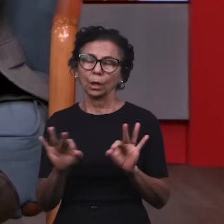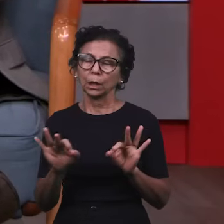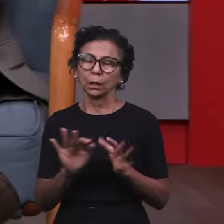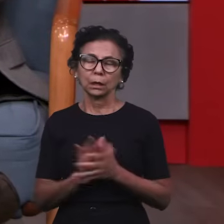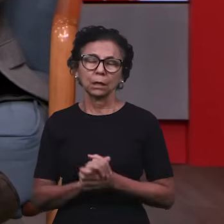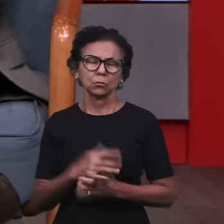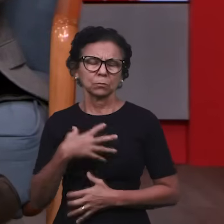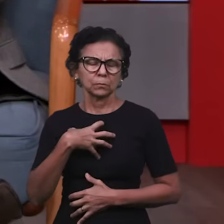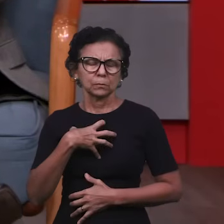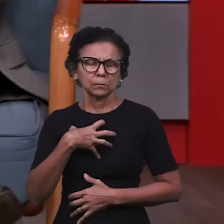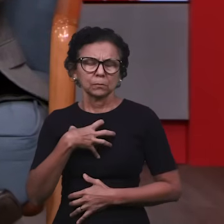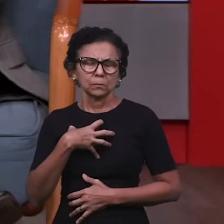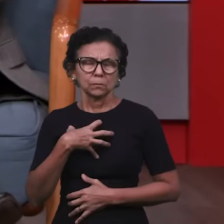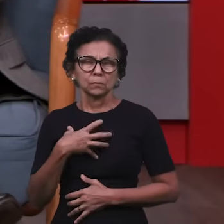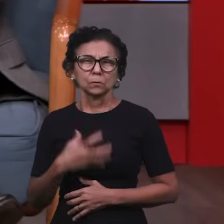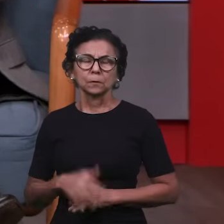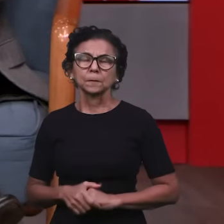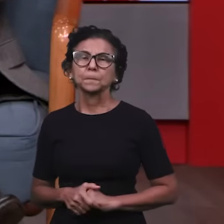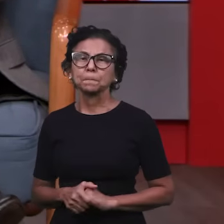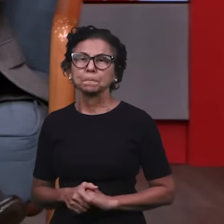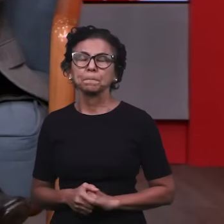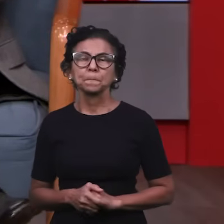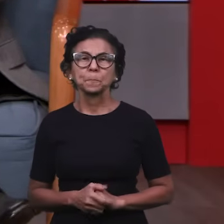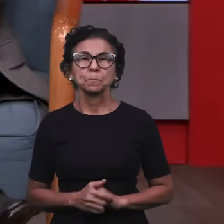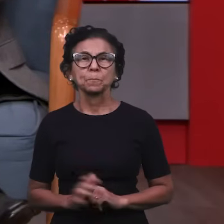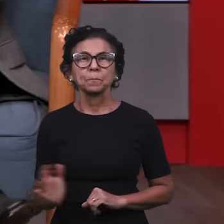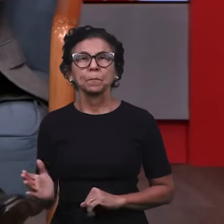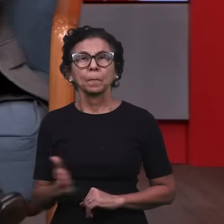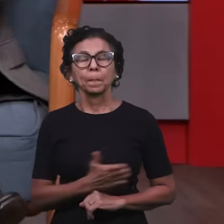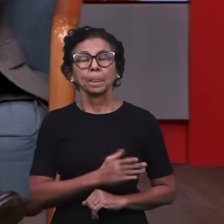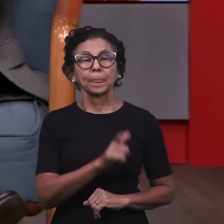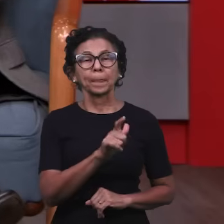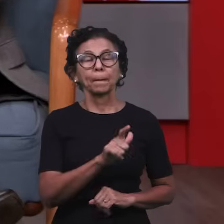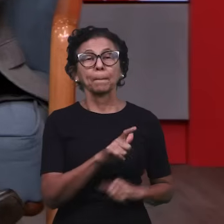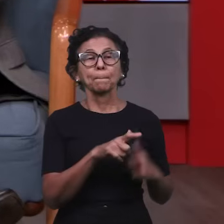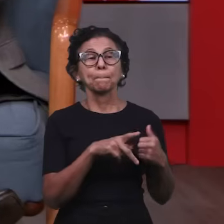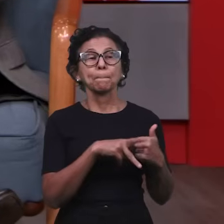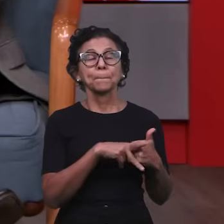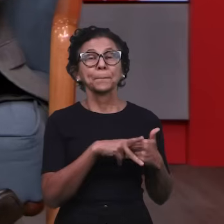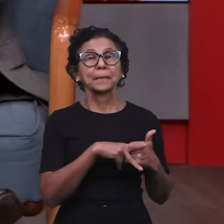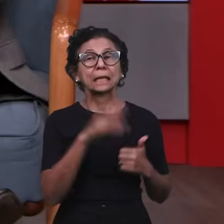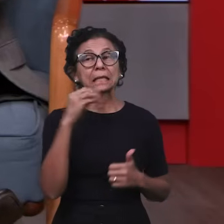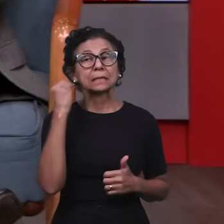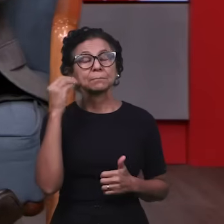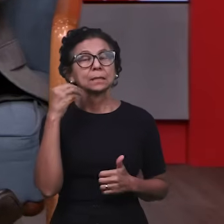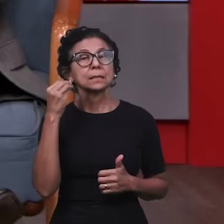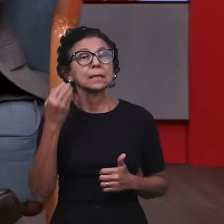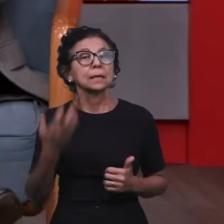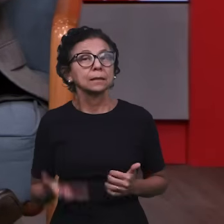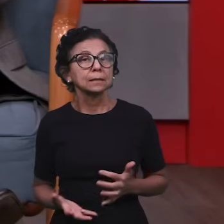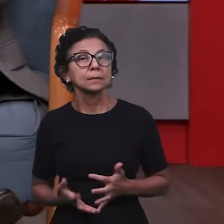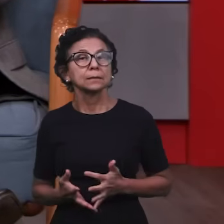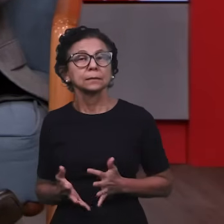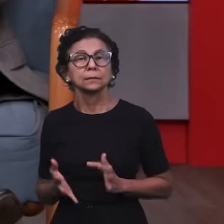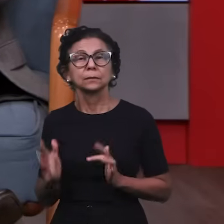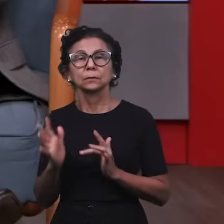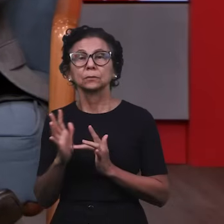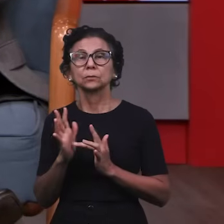A experiência de Pedro ali, Jesus está mostrando